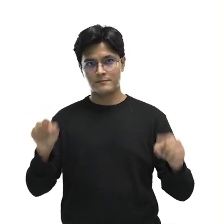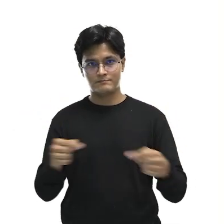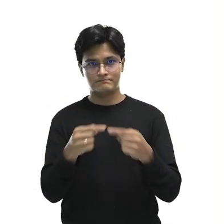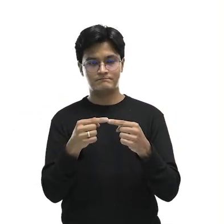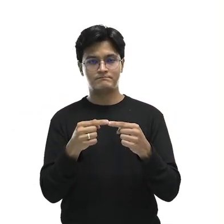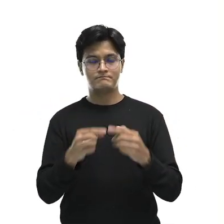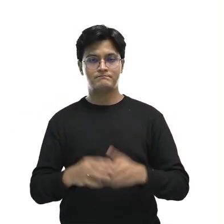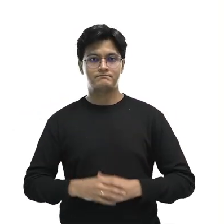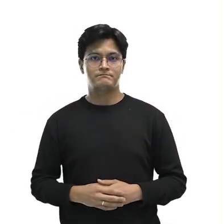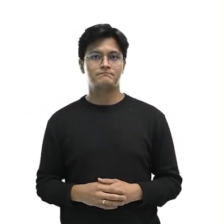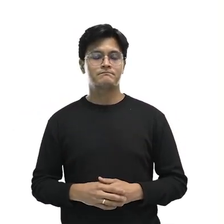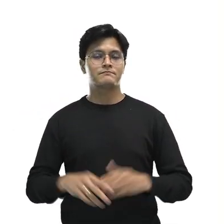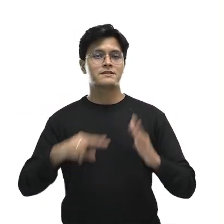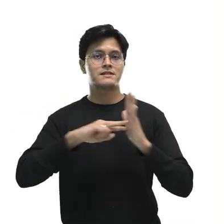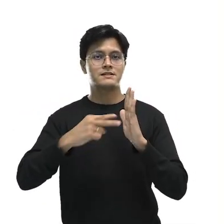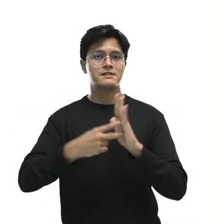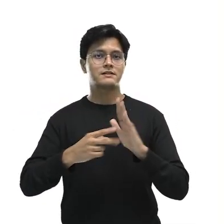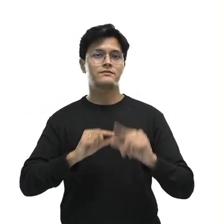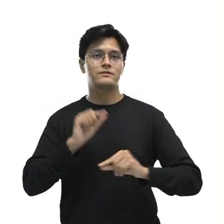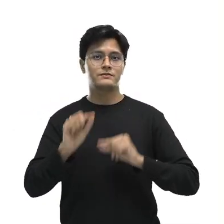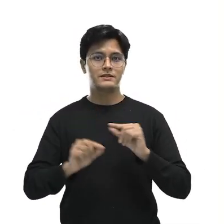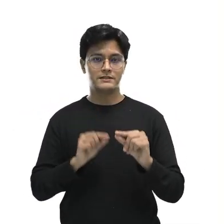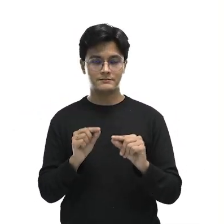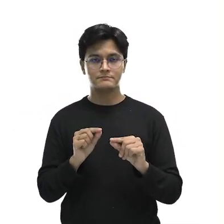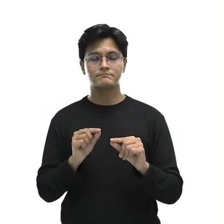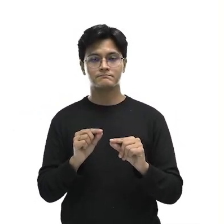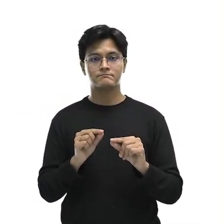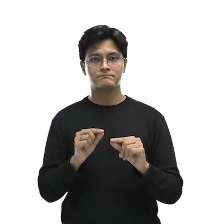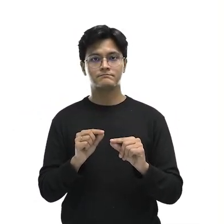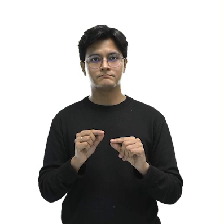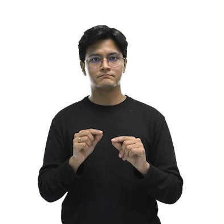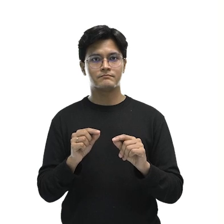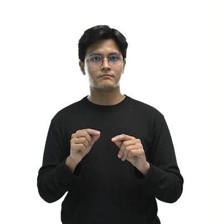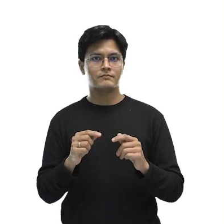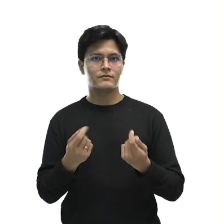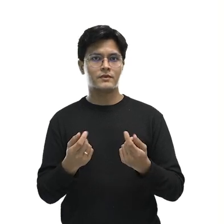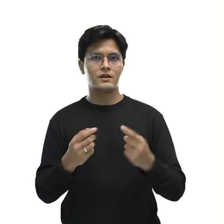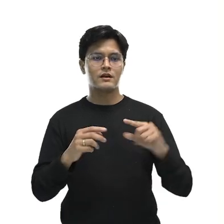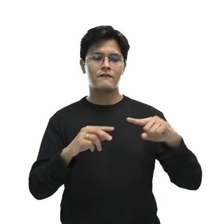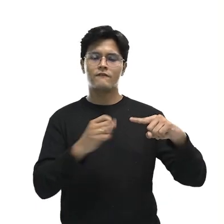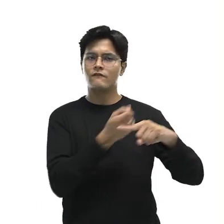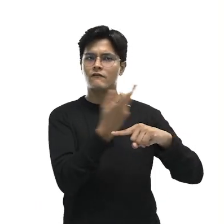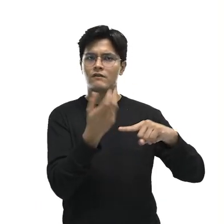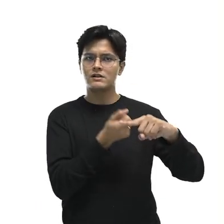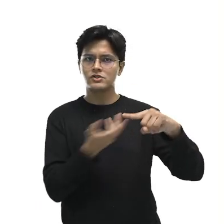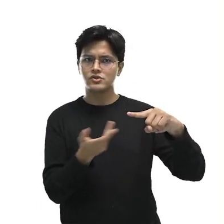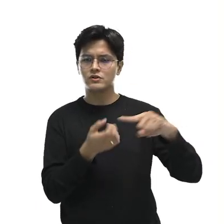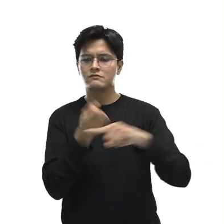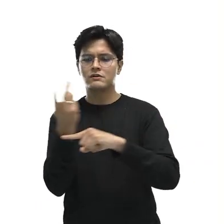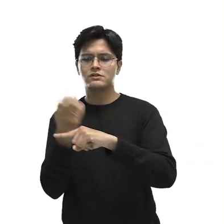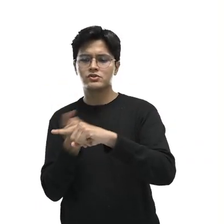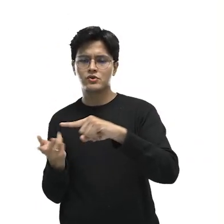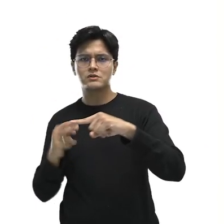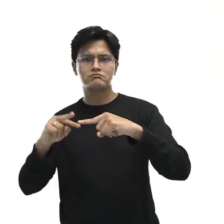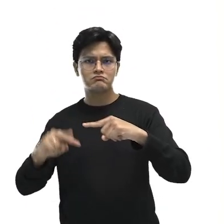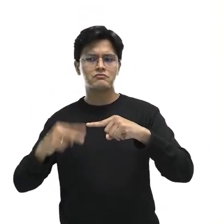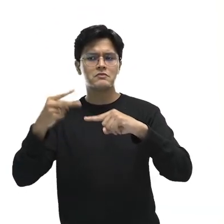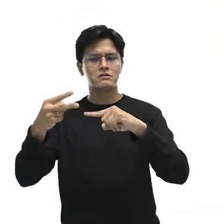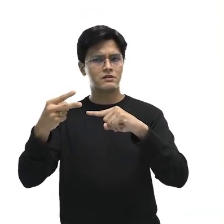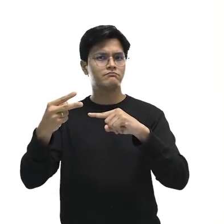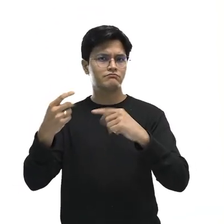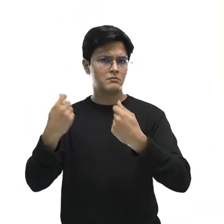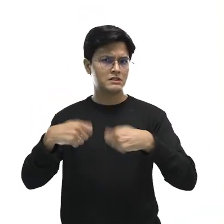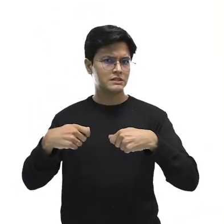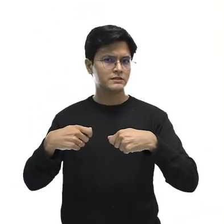tá? Isso significa ainda que eu não preciso inverter nenhuma das duas frações. Pronto. Agora é